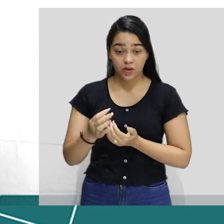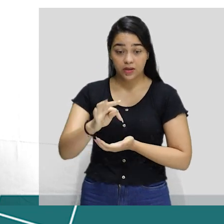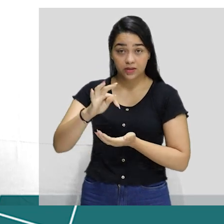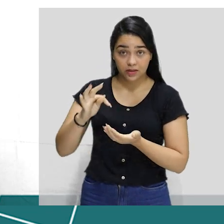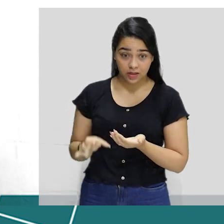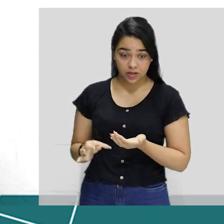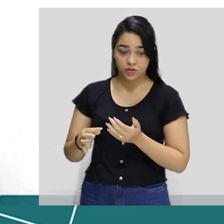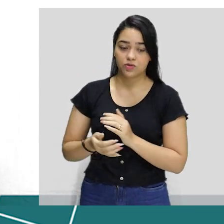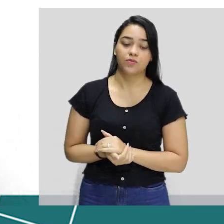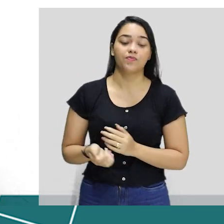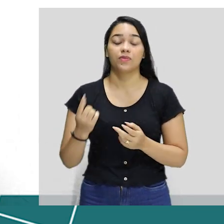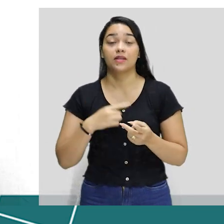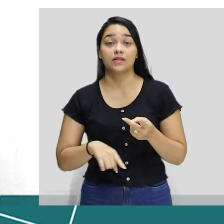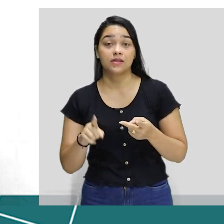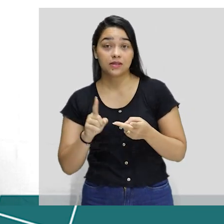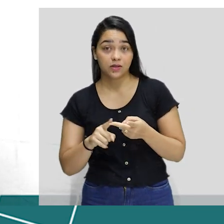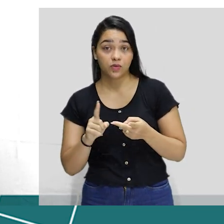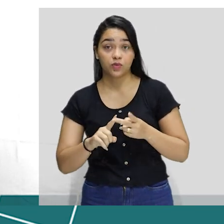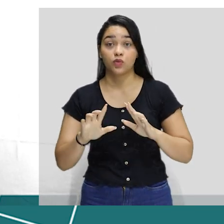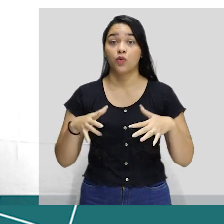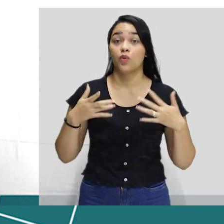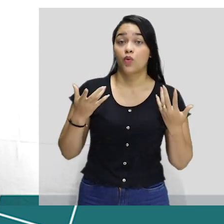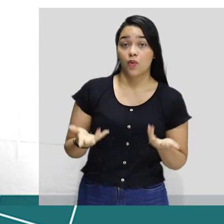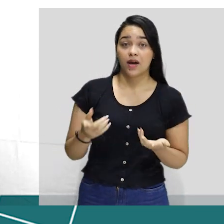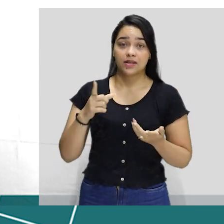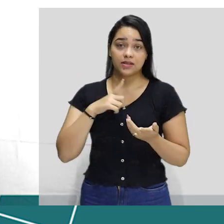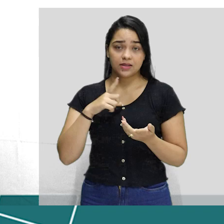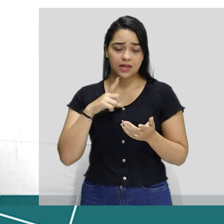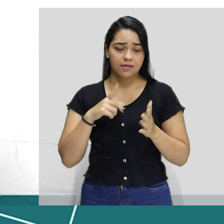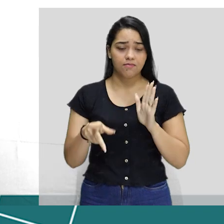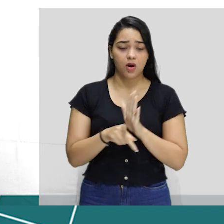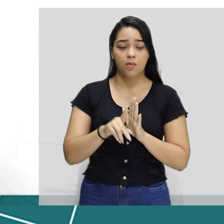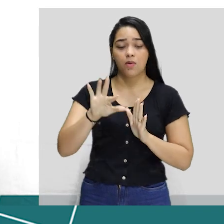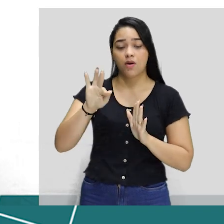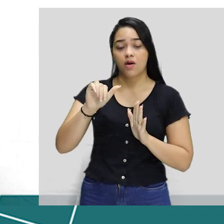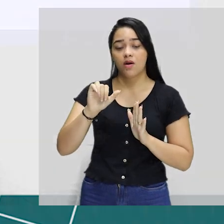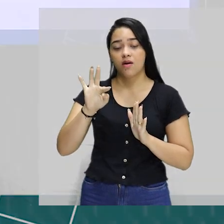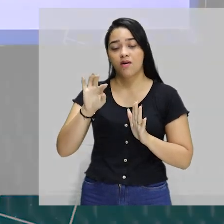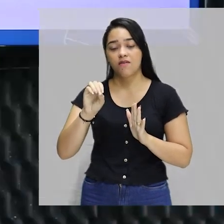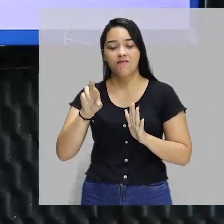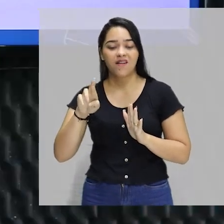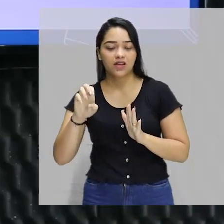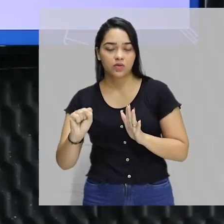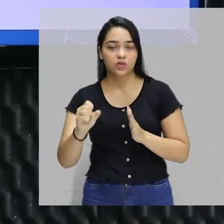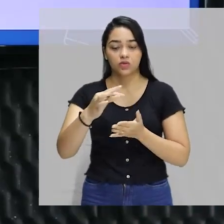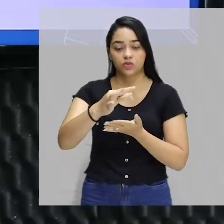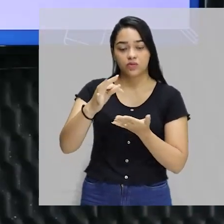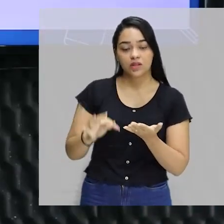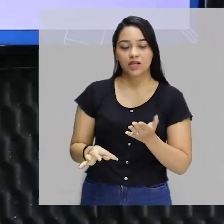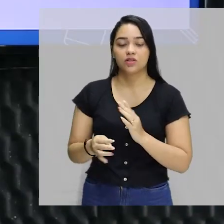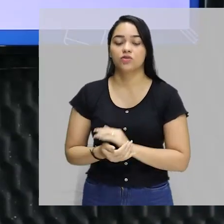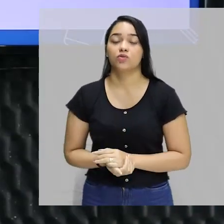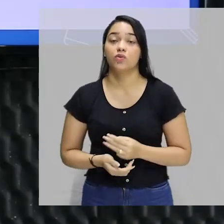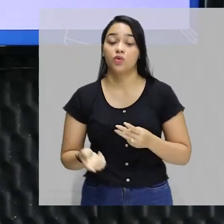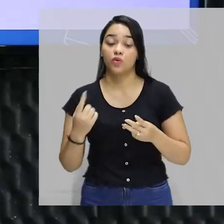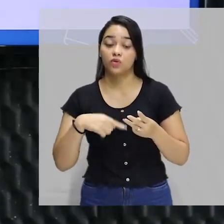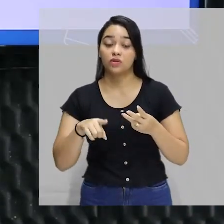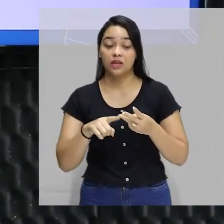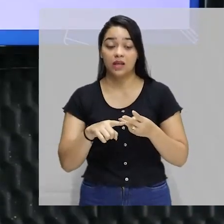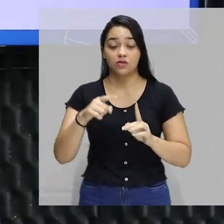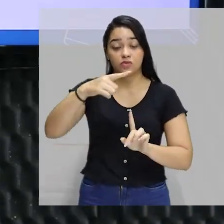textualidade. Depois vamos ver quais são esses fatores de textualidade, os elementos